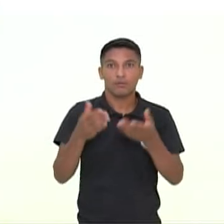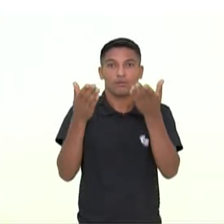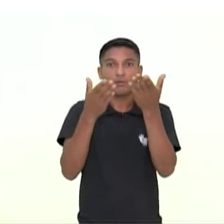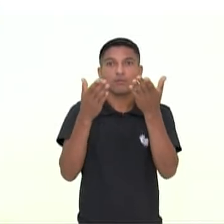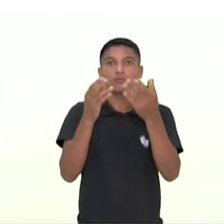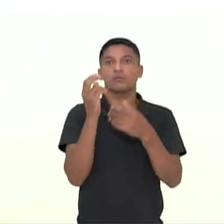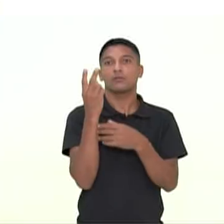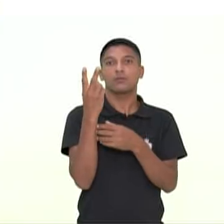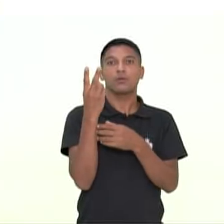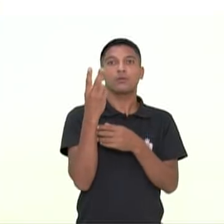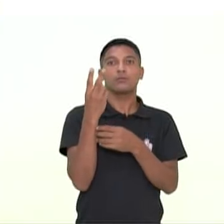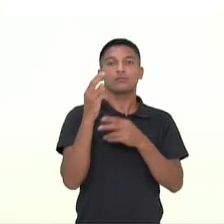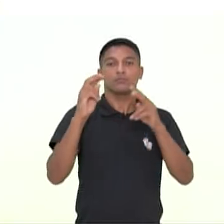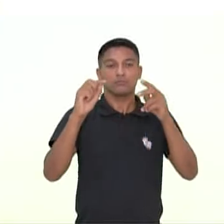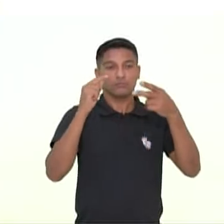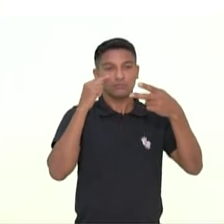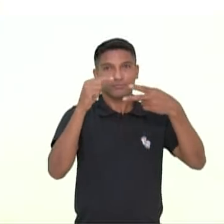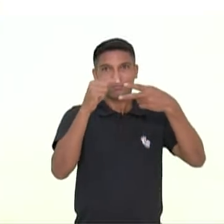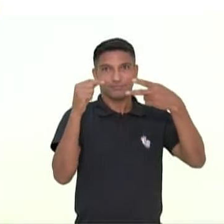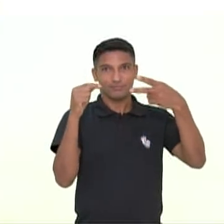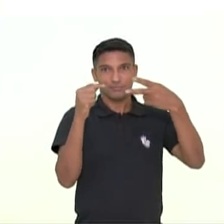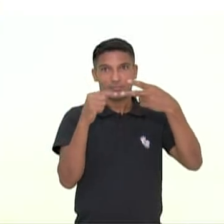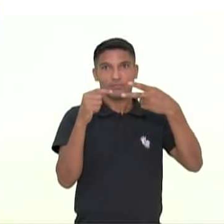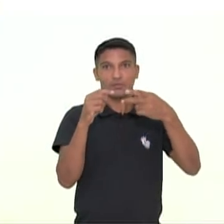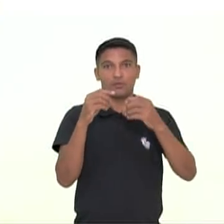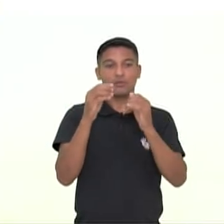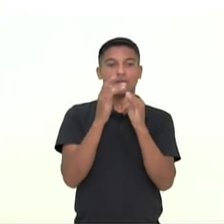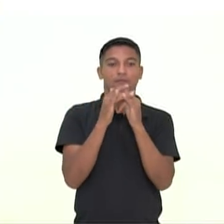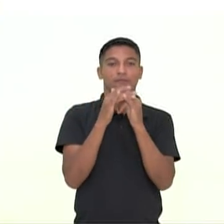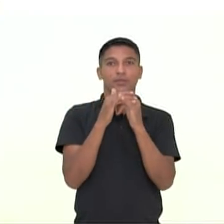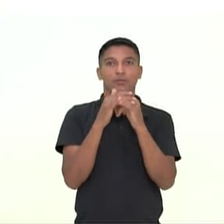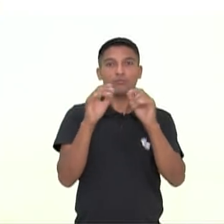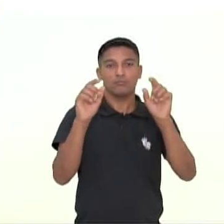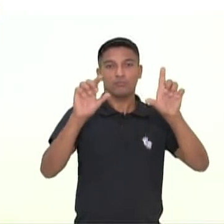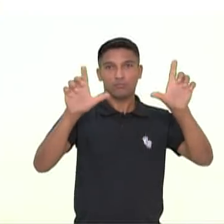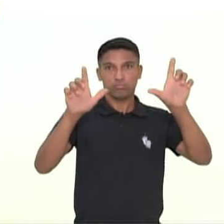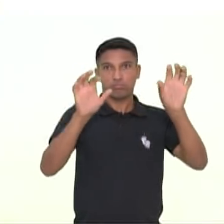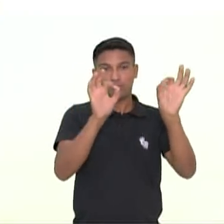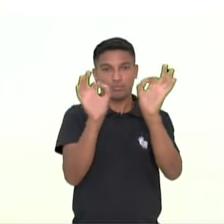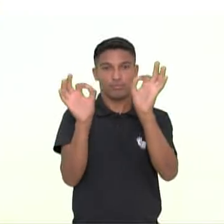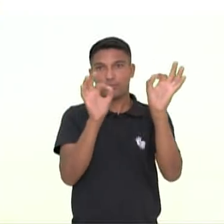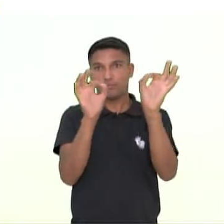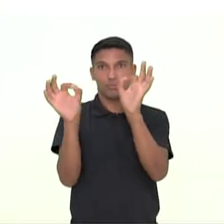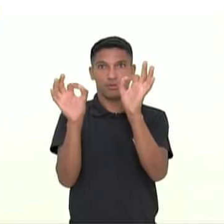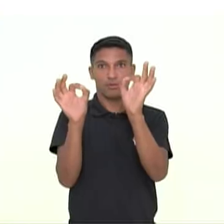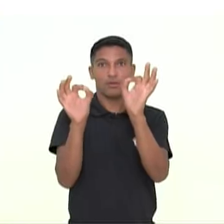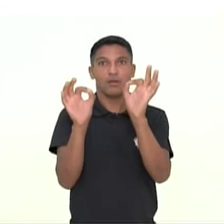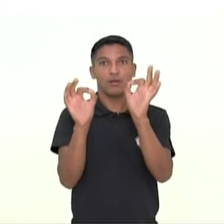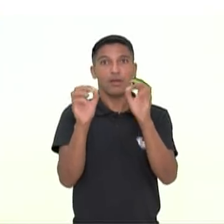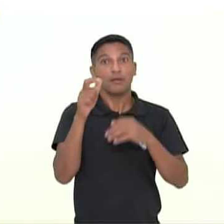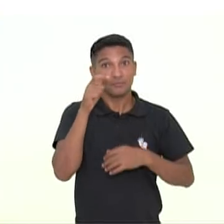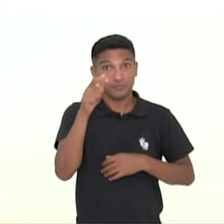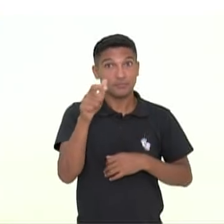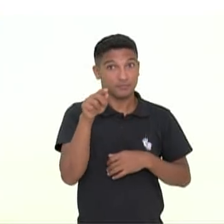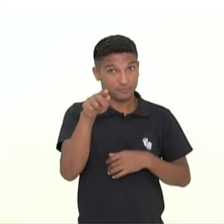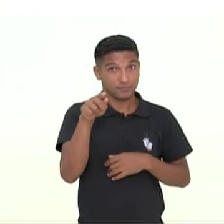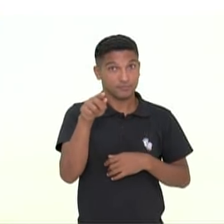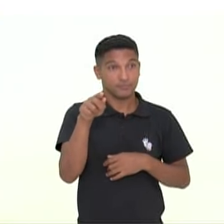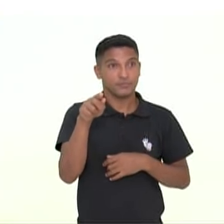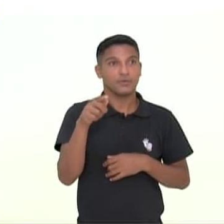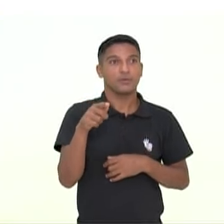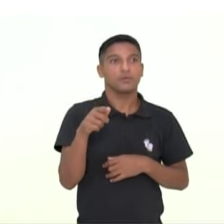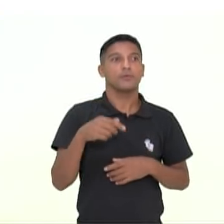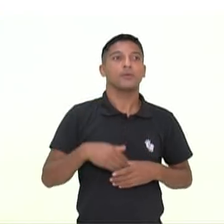para vocês, vale a pena vocês assistirem. No primeiro tem uma demonstração, nos 2 primeiros, na verdade, tem